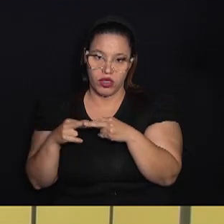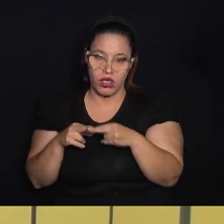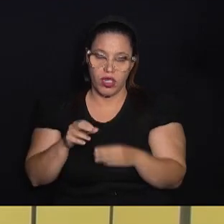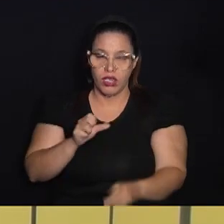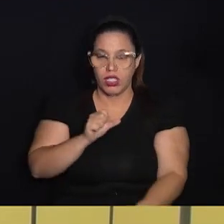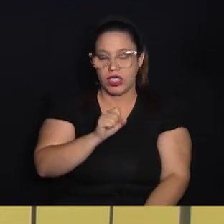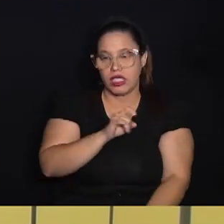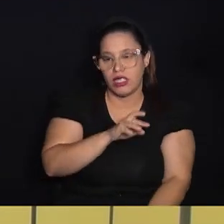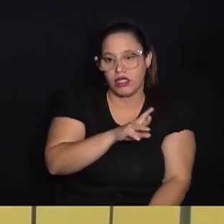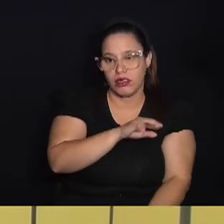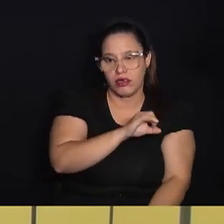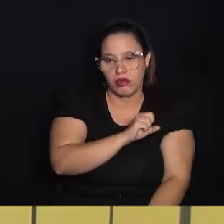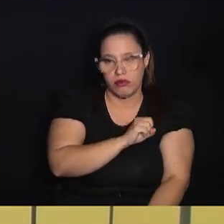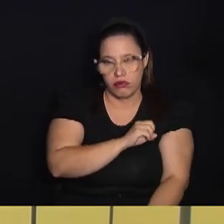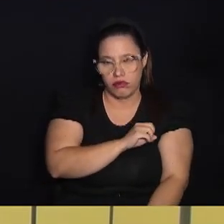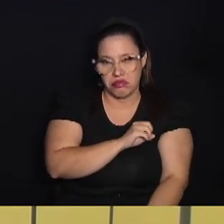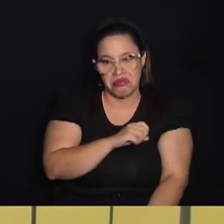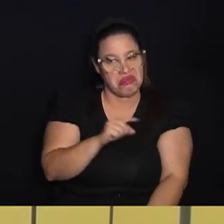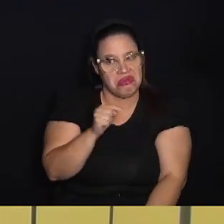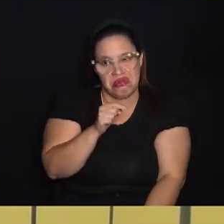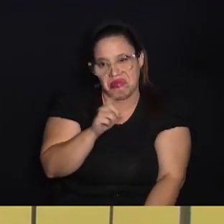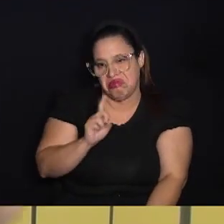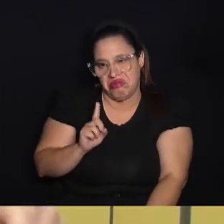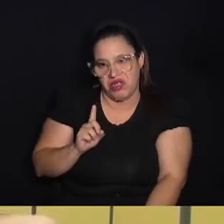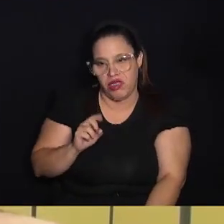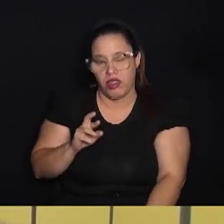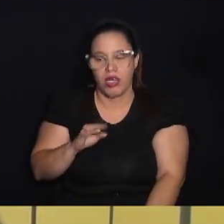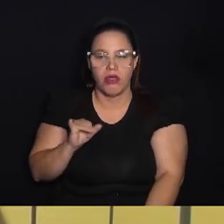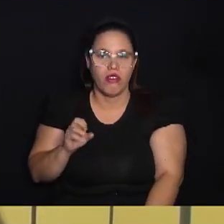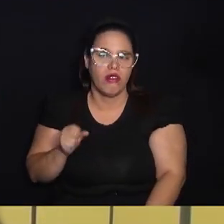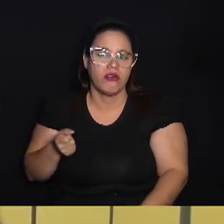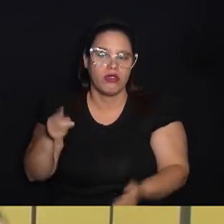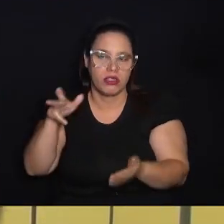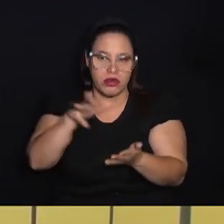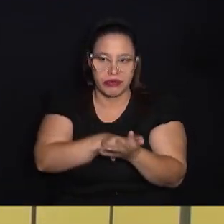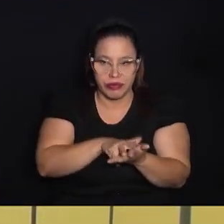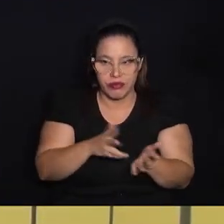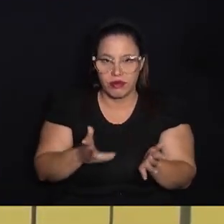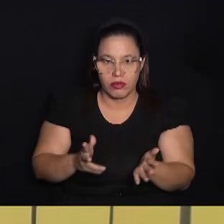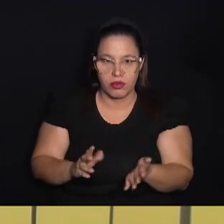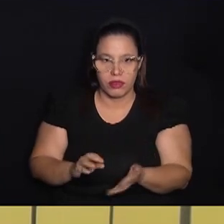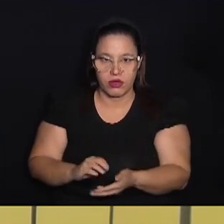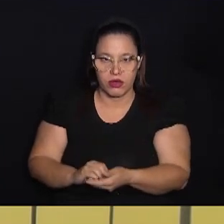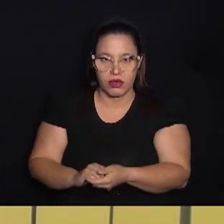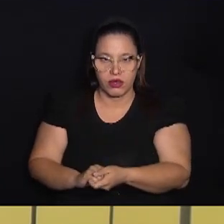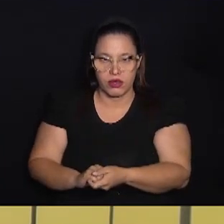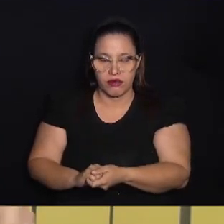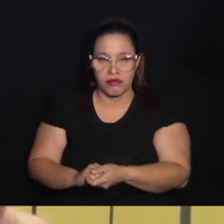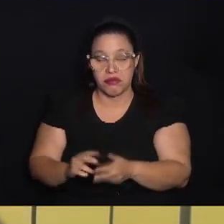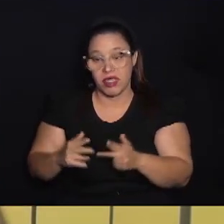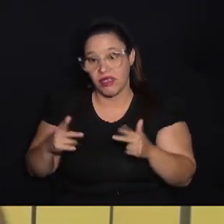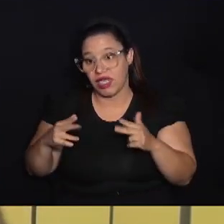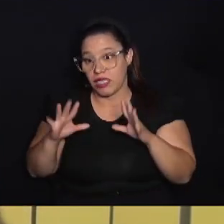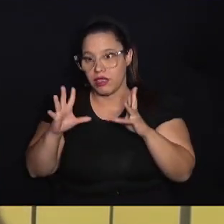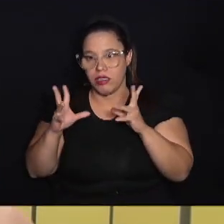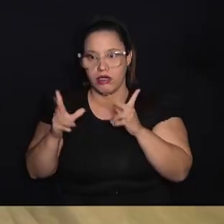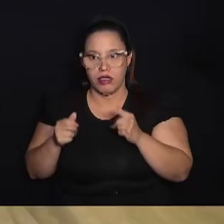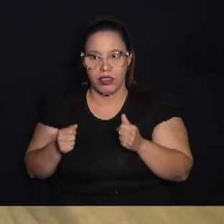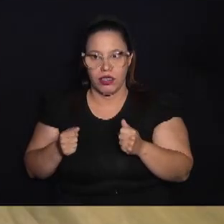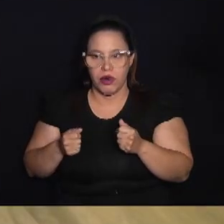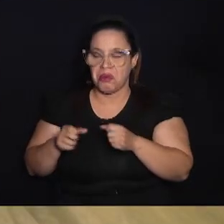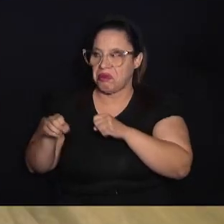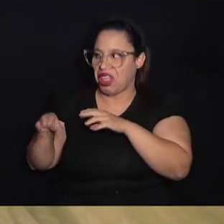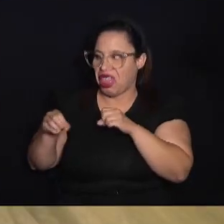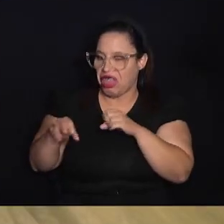católicos ninguém que fosse que não fosse católico ser sepultado falei um monte de coisa né é deu uma aula aqui